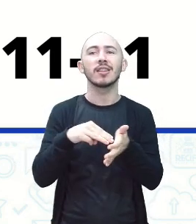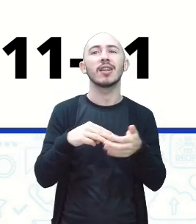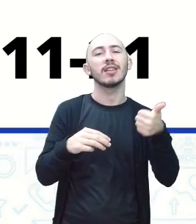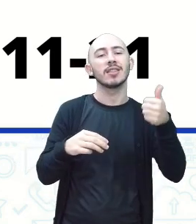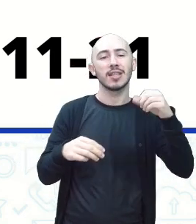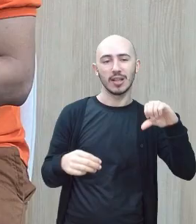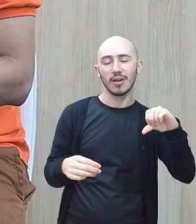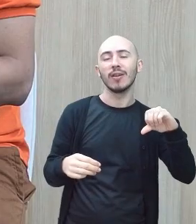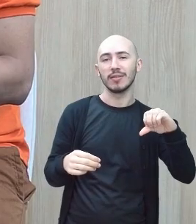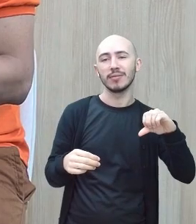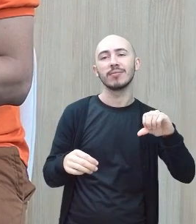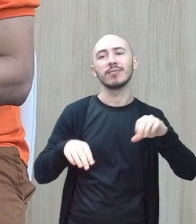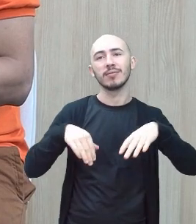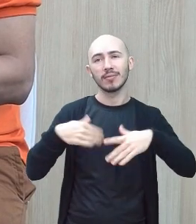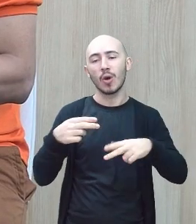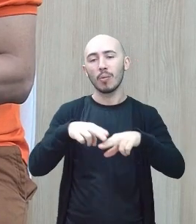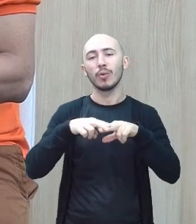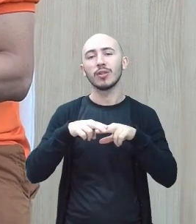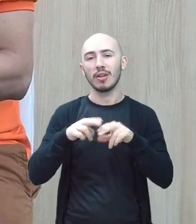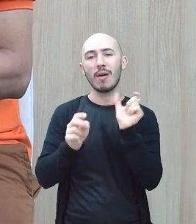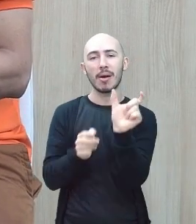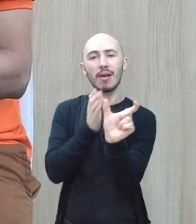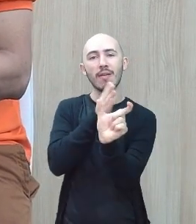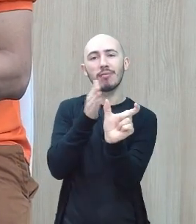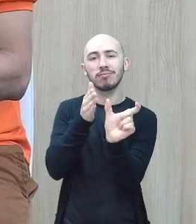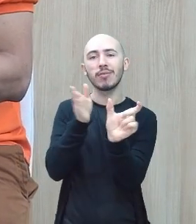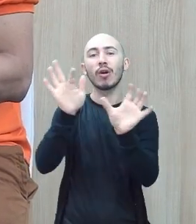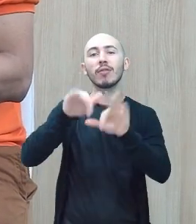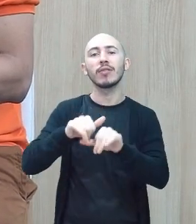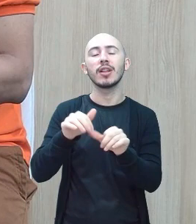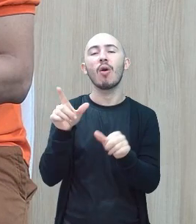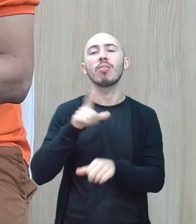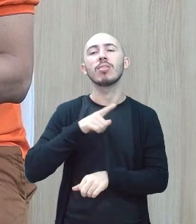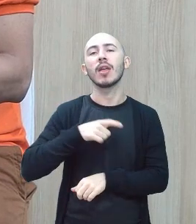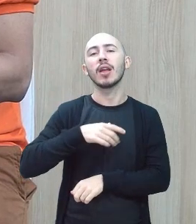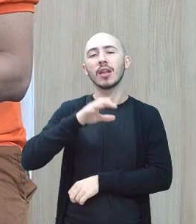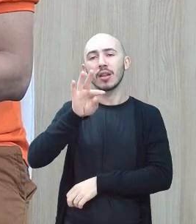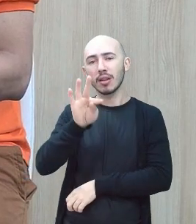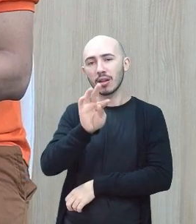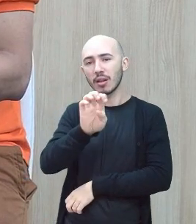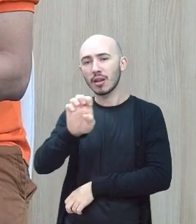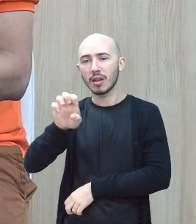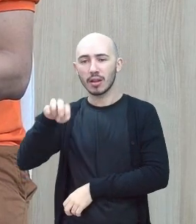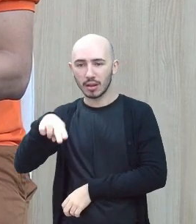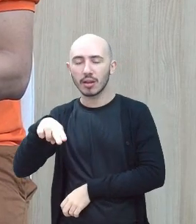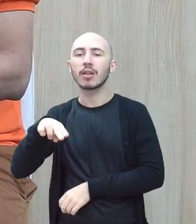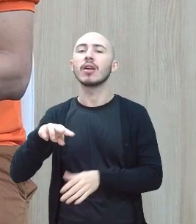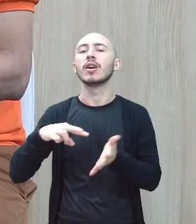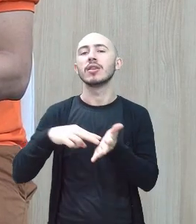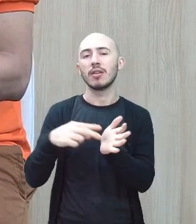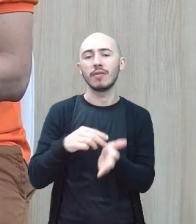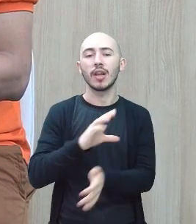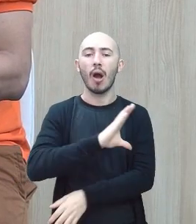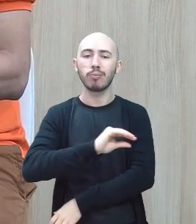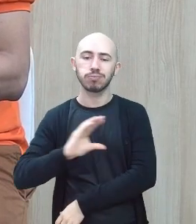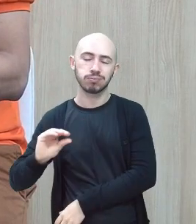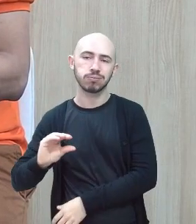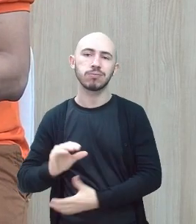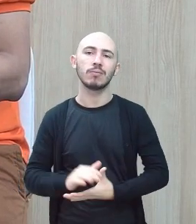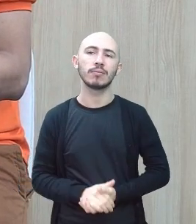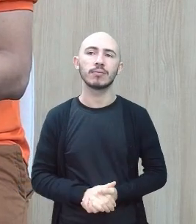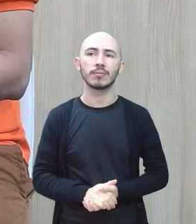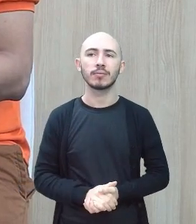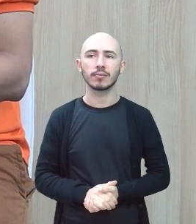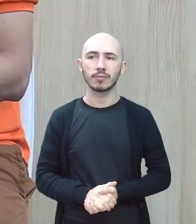13, 15, então perceba que o teen, como tem duas vogais S, ele é o tônico, é a parte mais